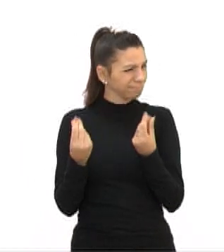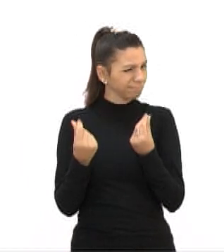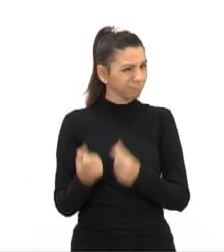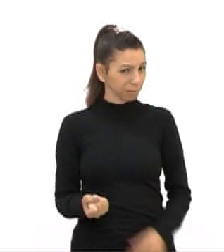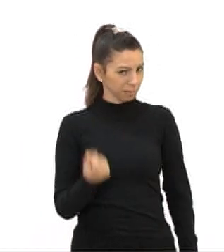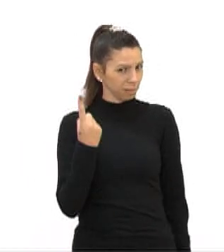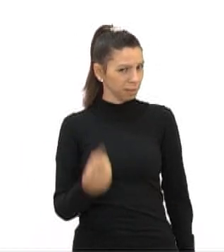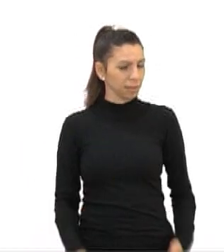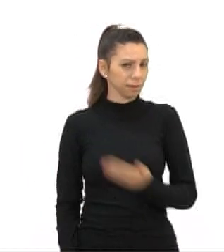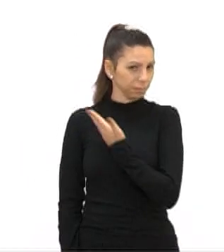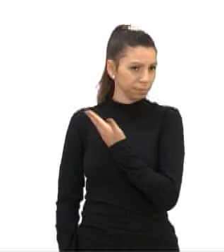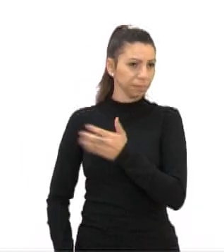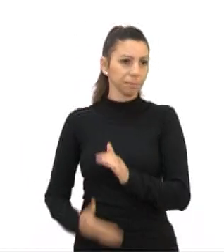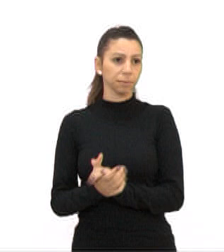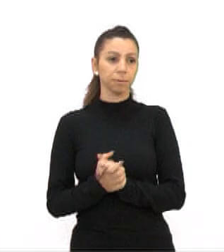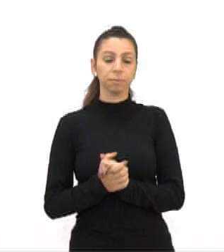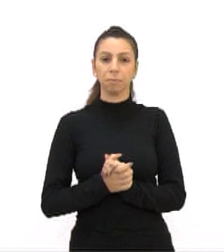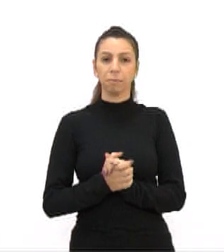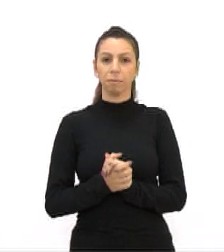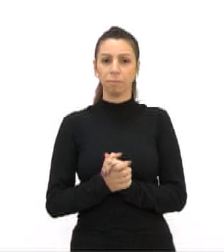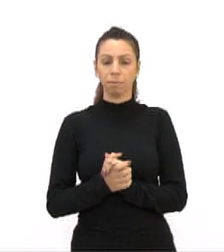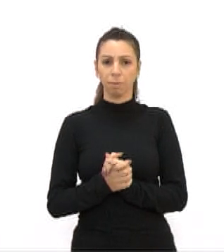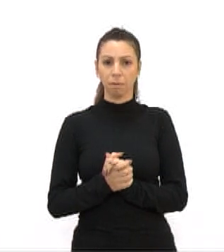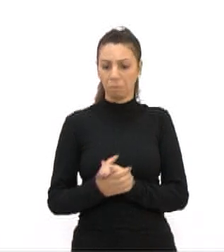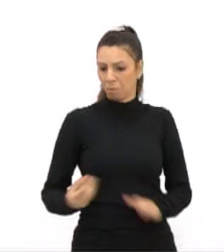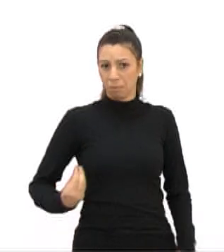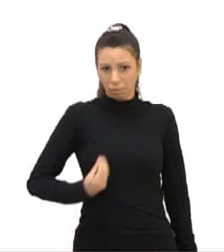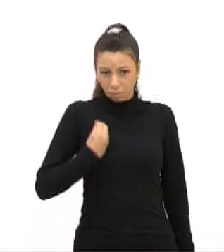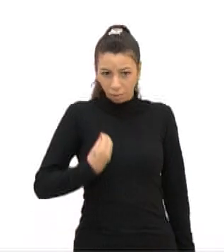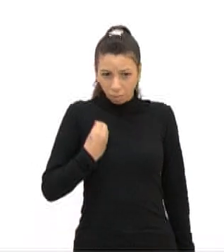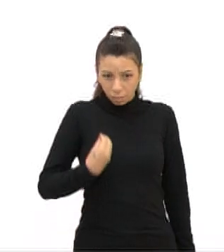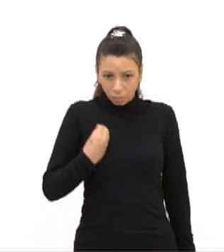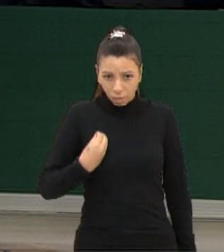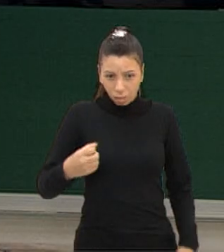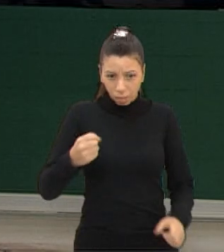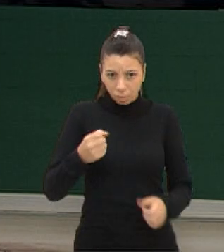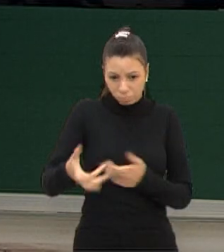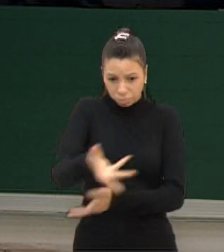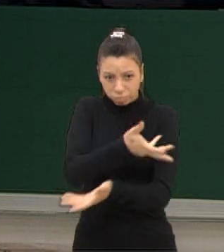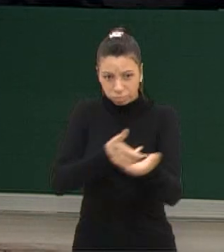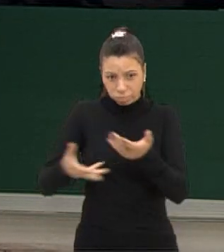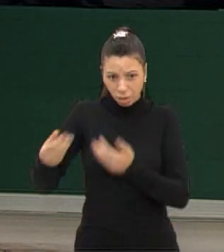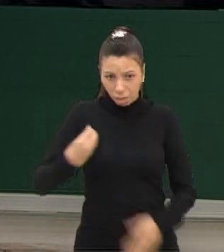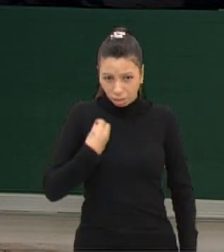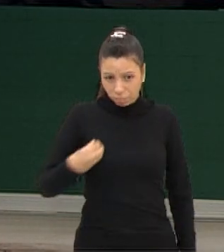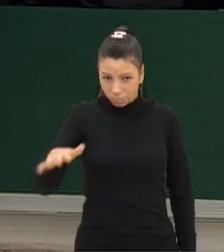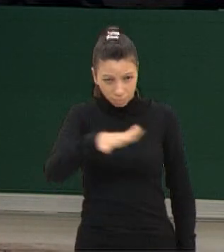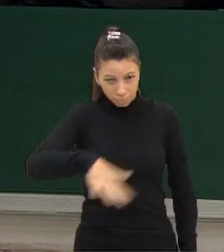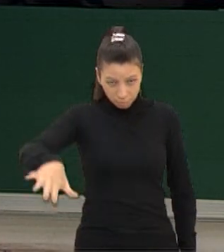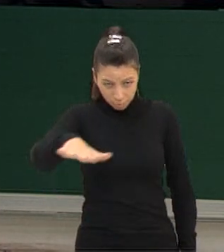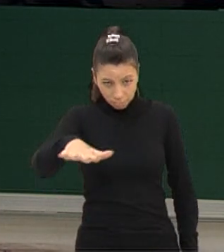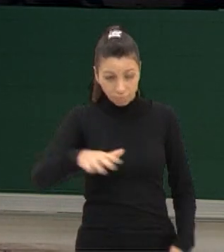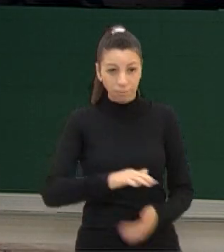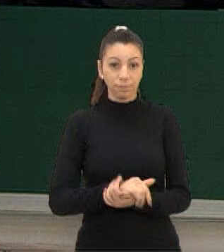né? Não existe na sociedade. A socialização não existe na sociedade.